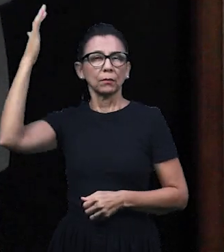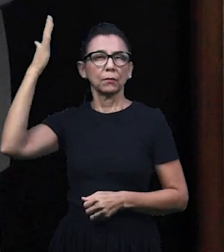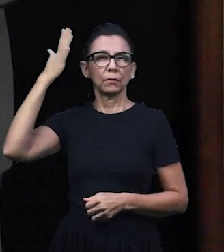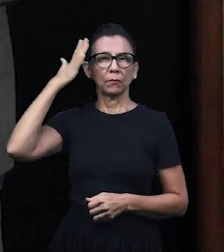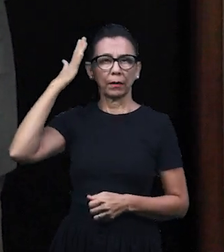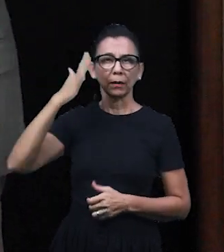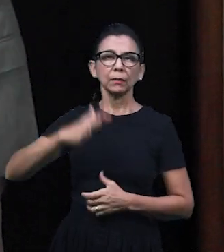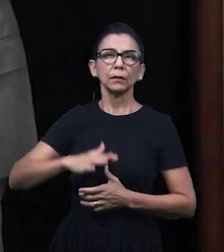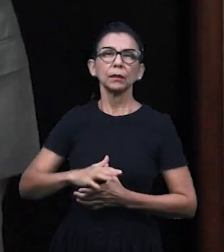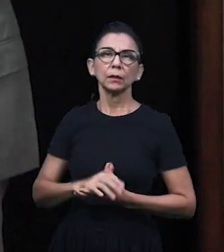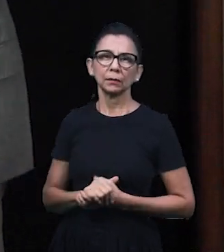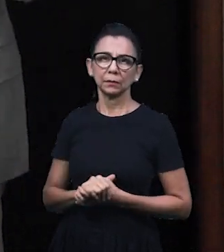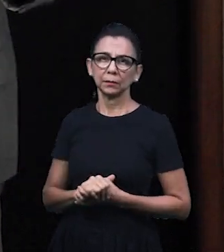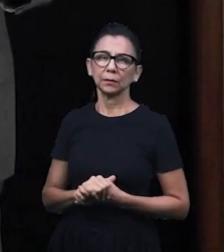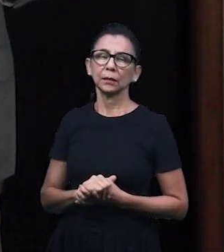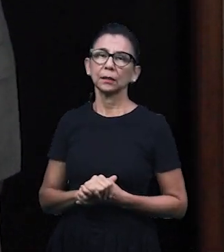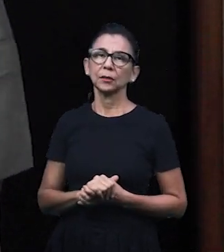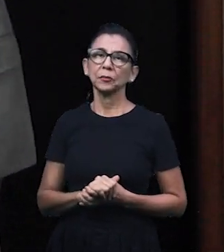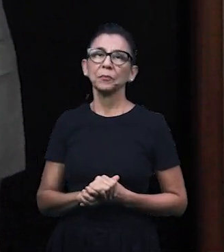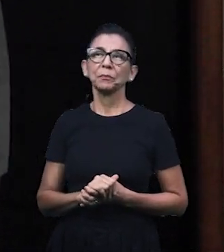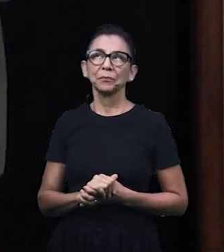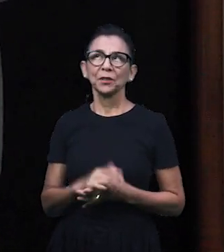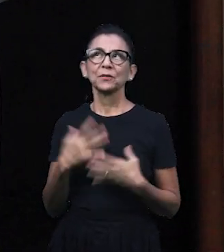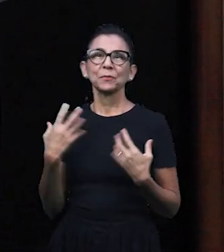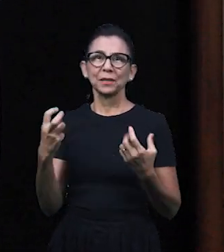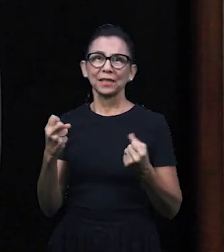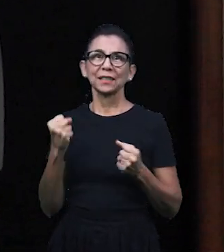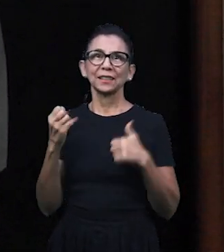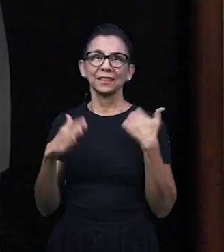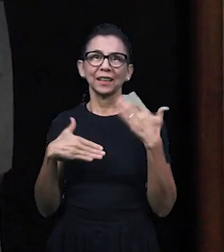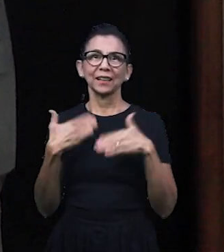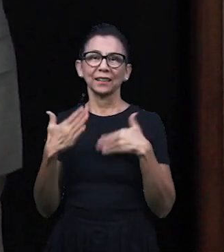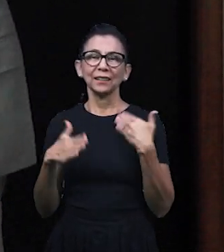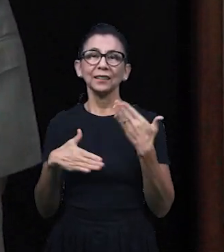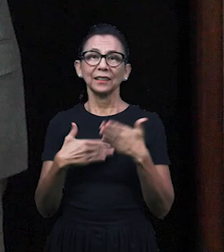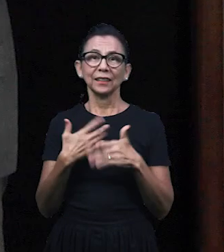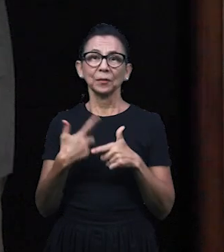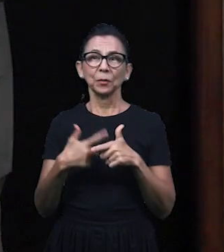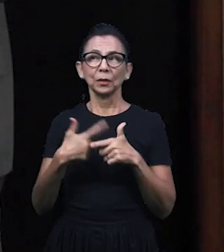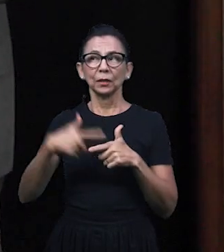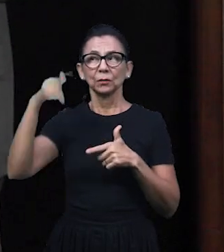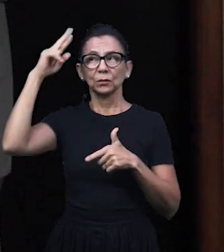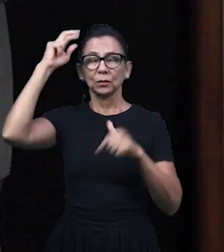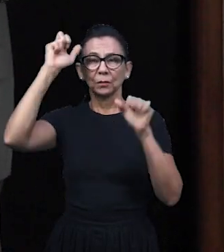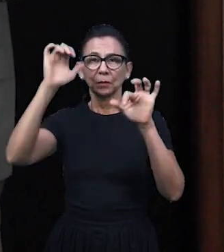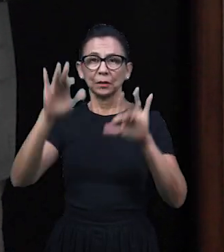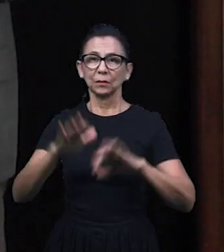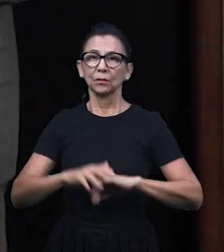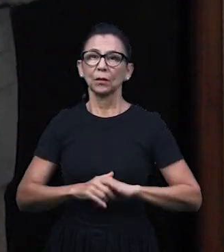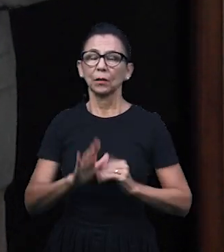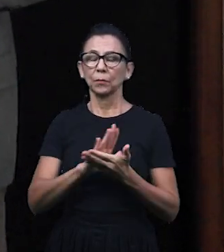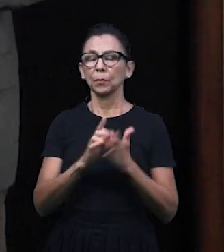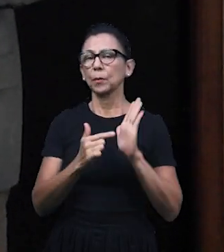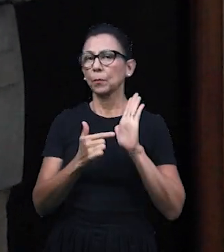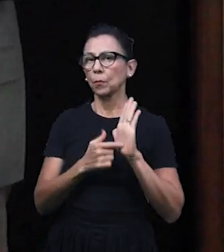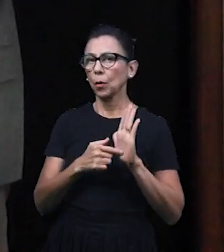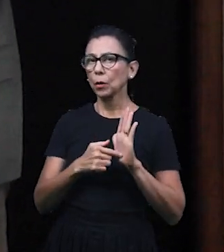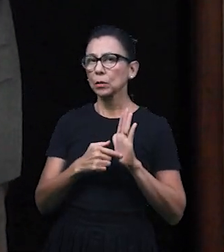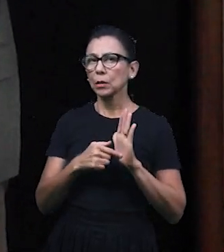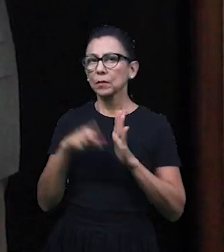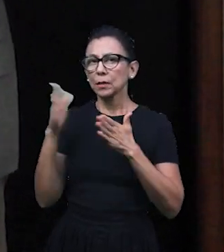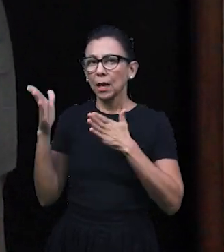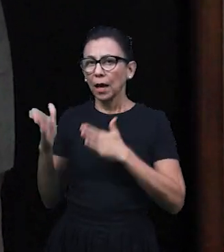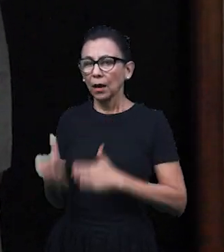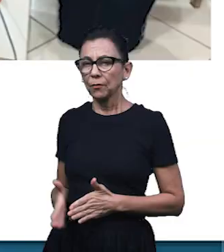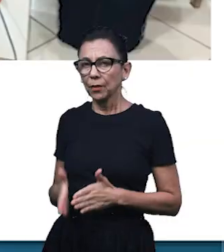confiado, faremos com alegria, porque o Senhor nos abençoa grandemente. A palavra diz assim, que aquele que é fiel no pouco, sobre o